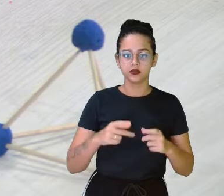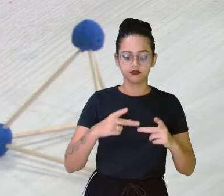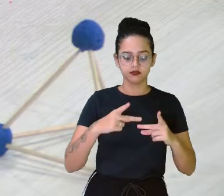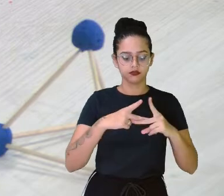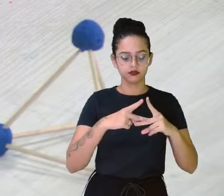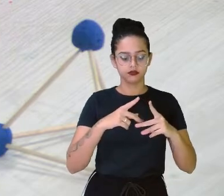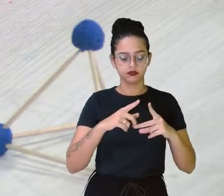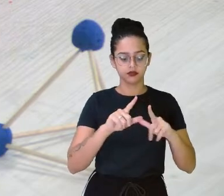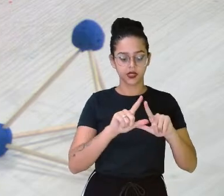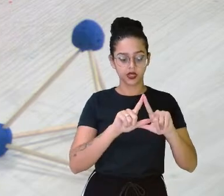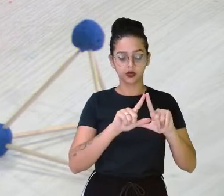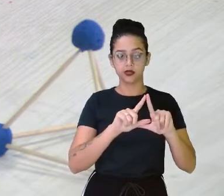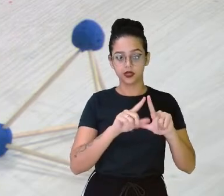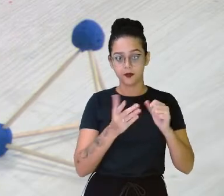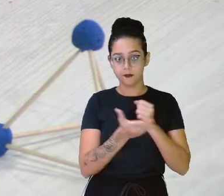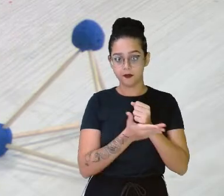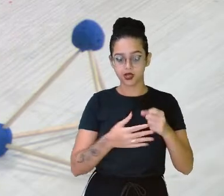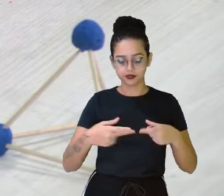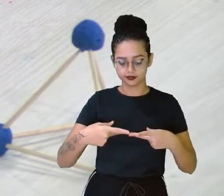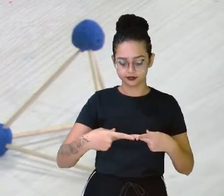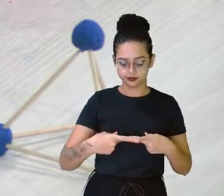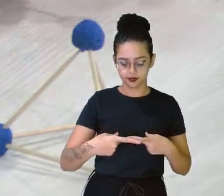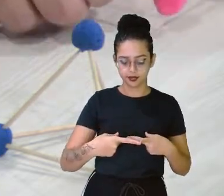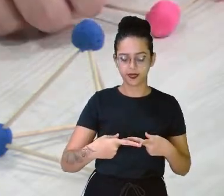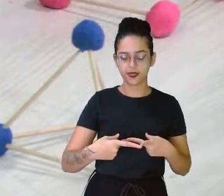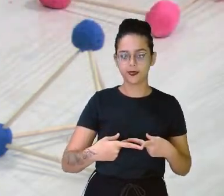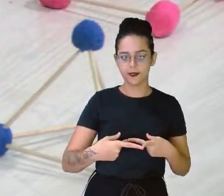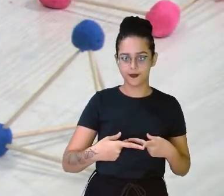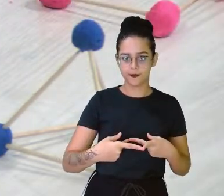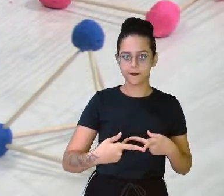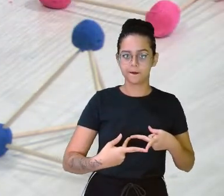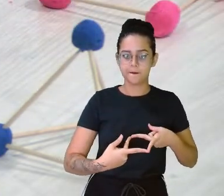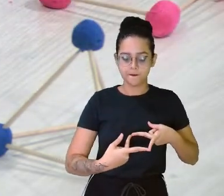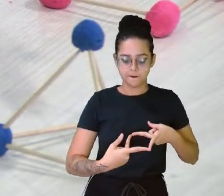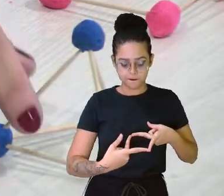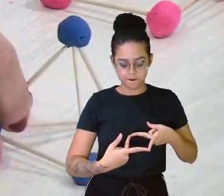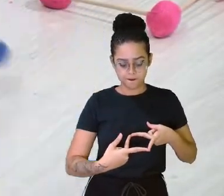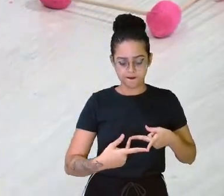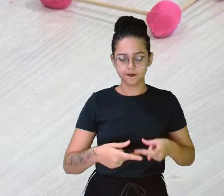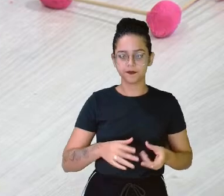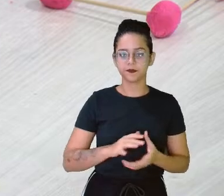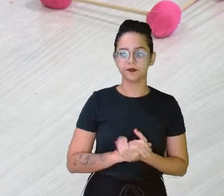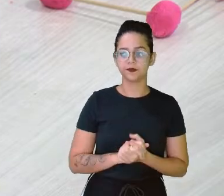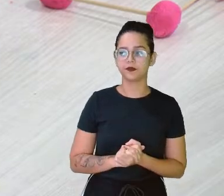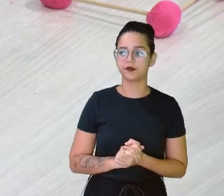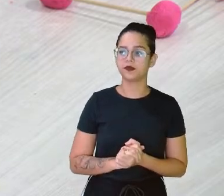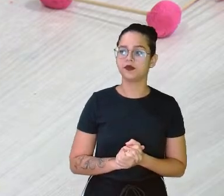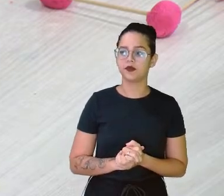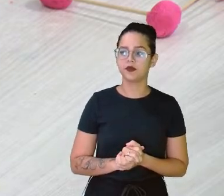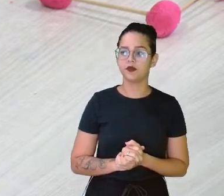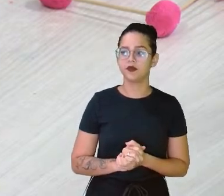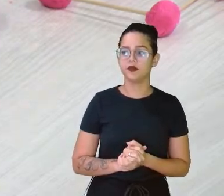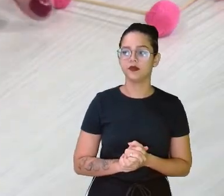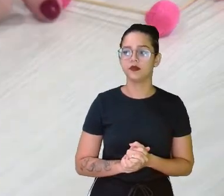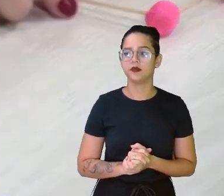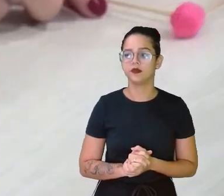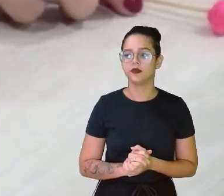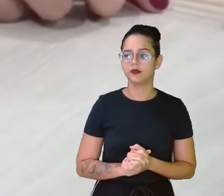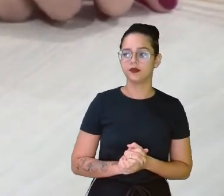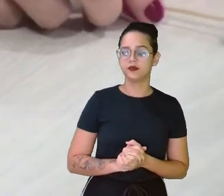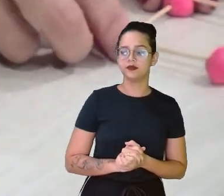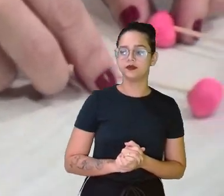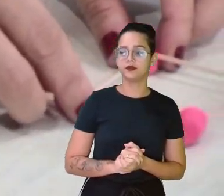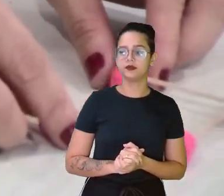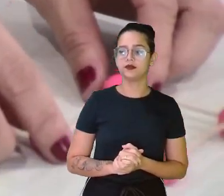de base quadrada. Então, a minha base precisa ser um quadrado. Vou tirar até aqui porque a de